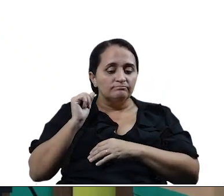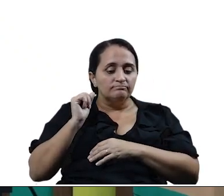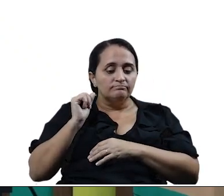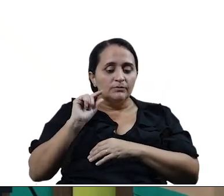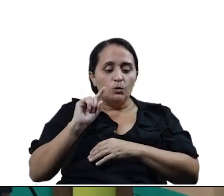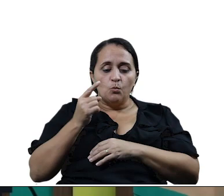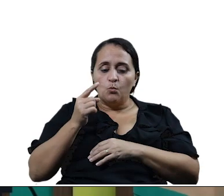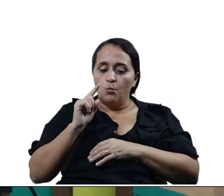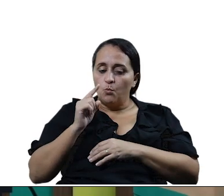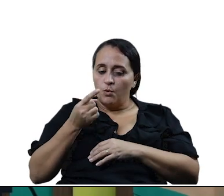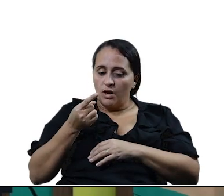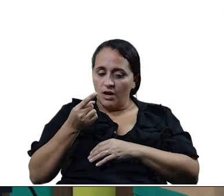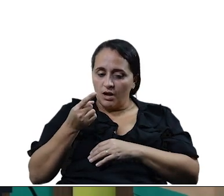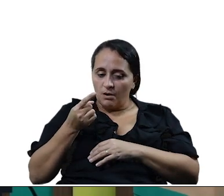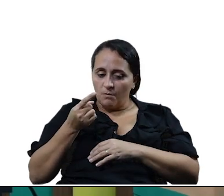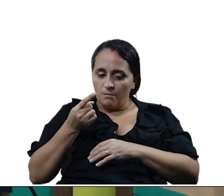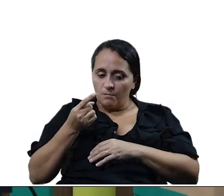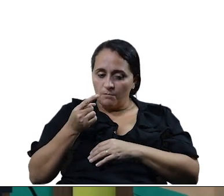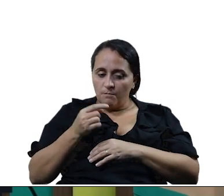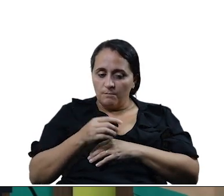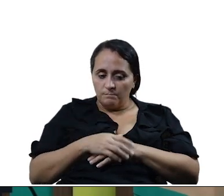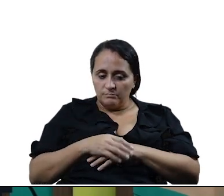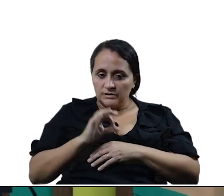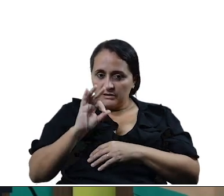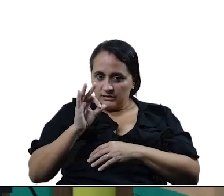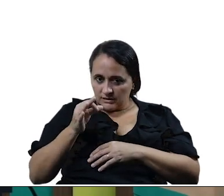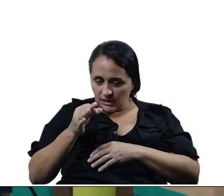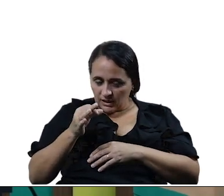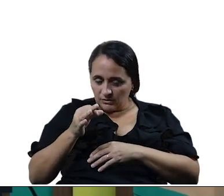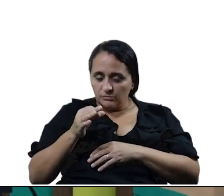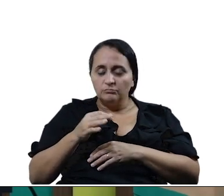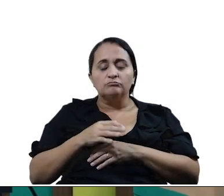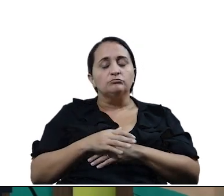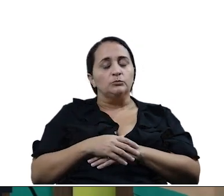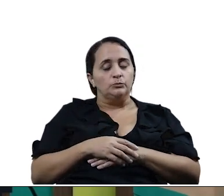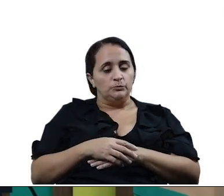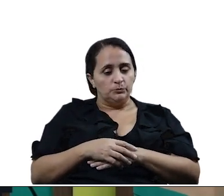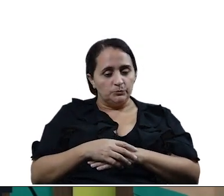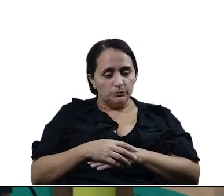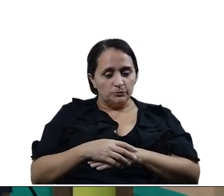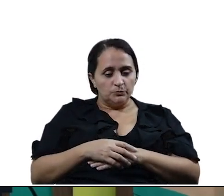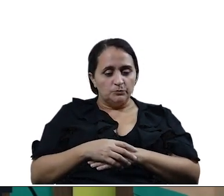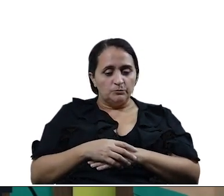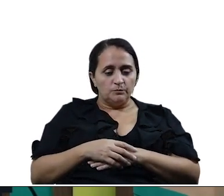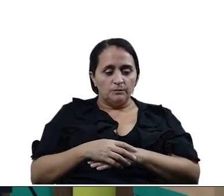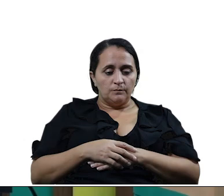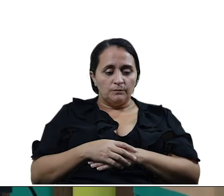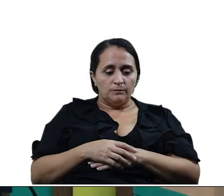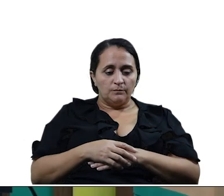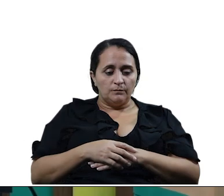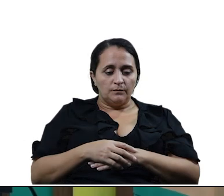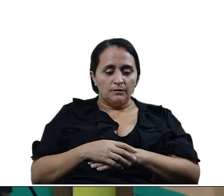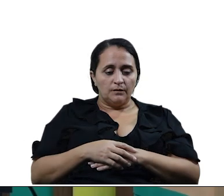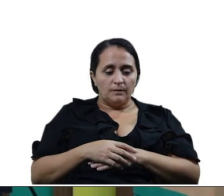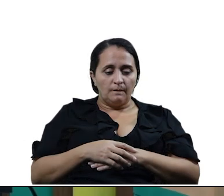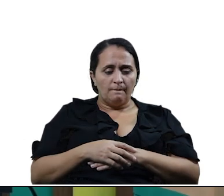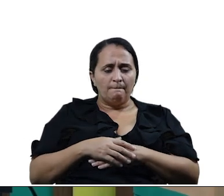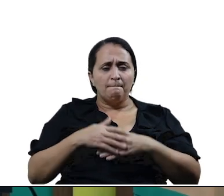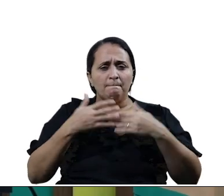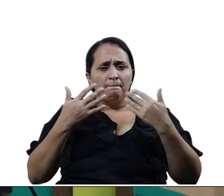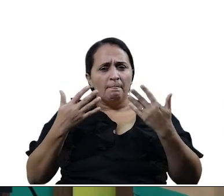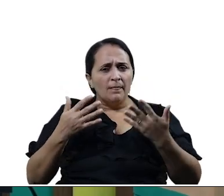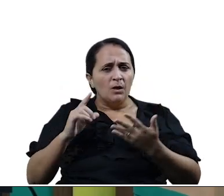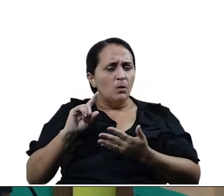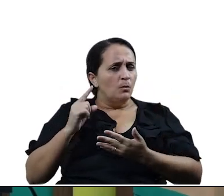R$1, certo? Porque 25 centavos 4 vezes dá R$1.